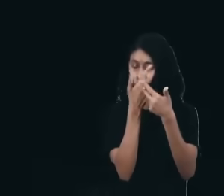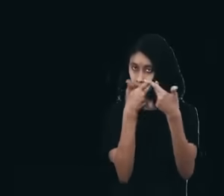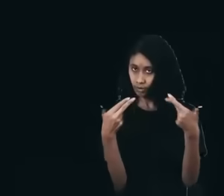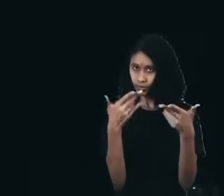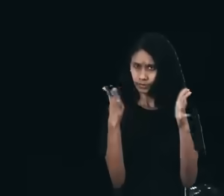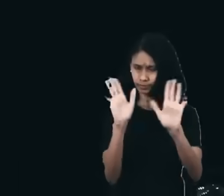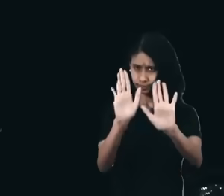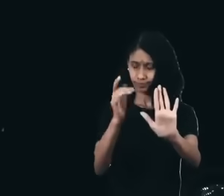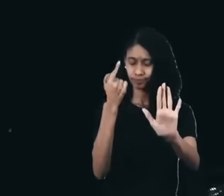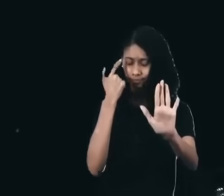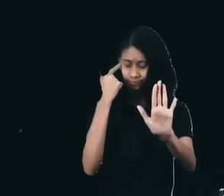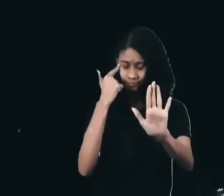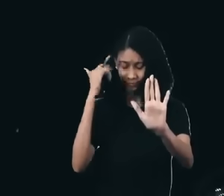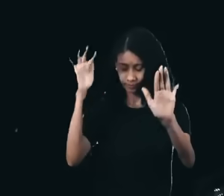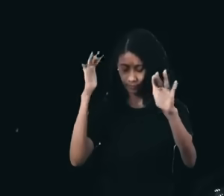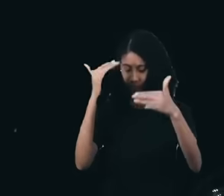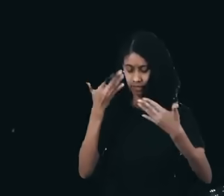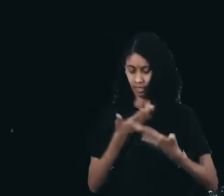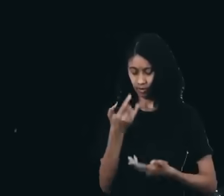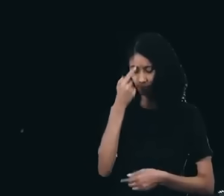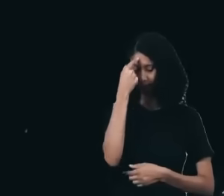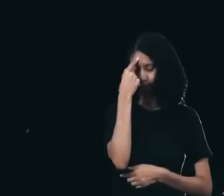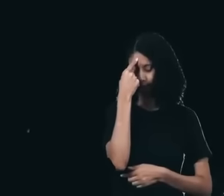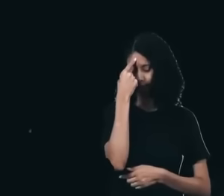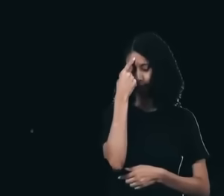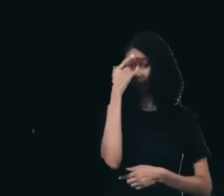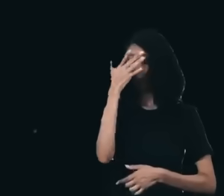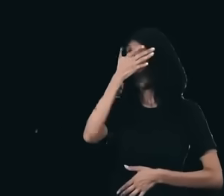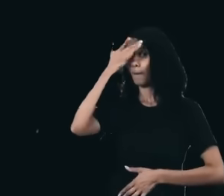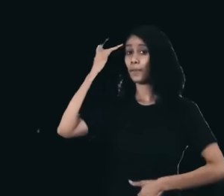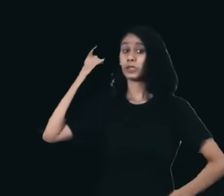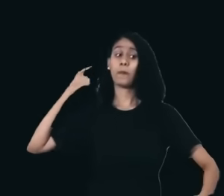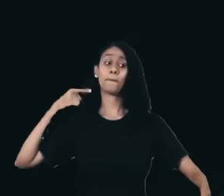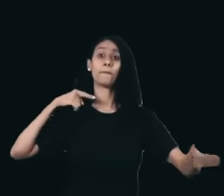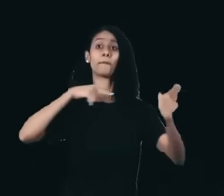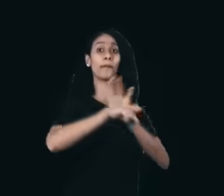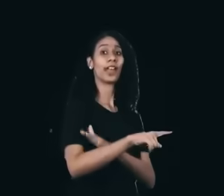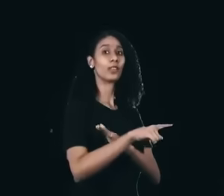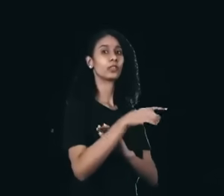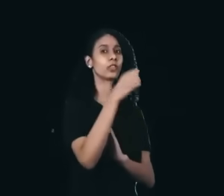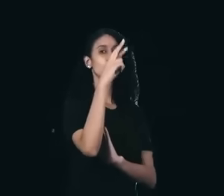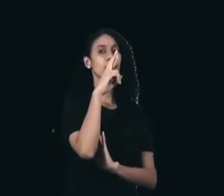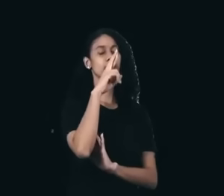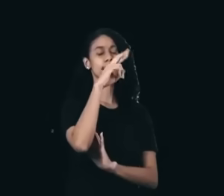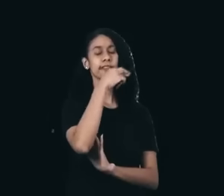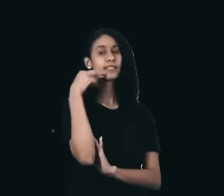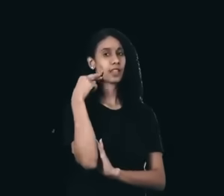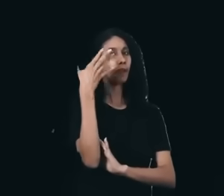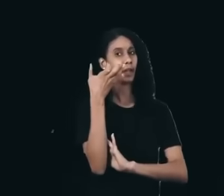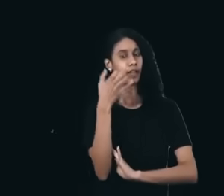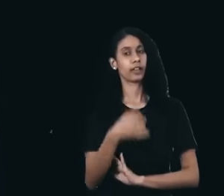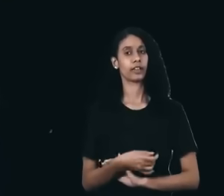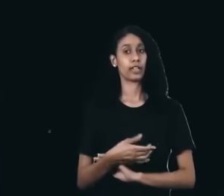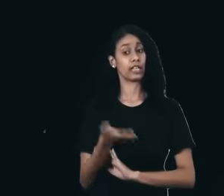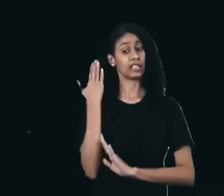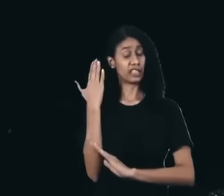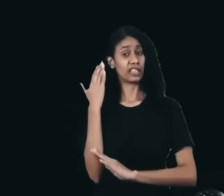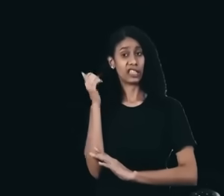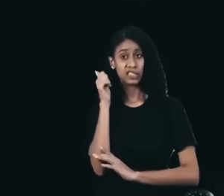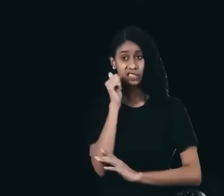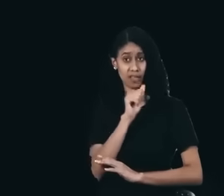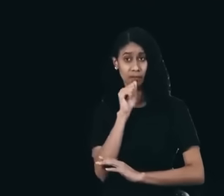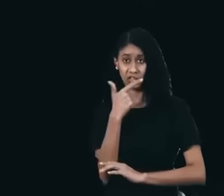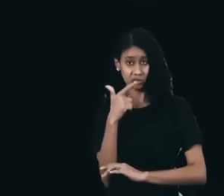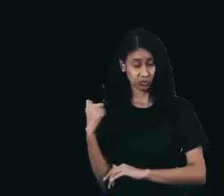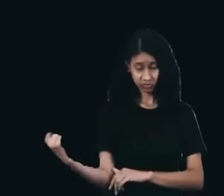Para comigo e pensa, Rebeca foi perguntada, ou seja, questionada pelos seus pais, se ela queria ir. Numa época em que a mulher não era